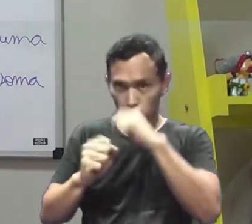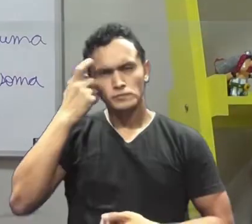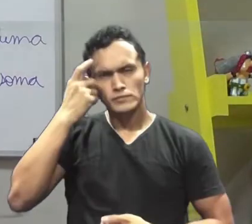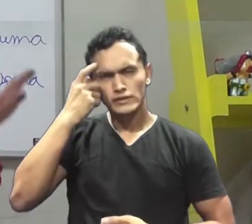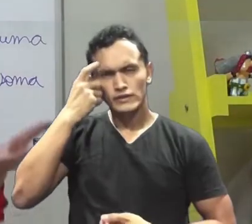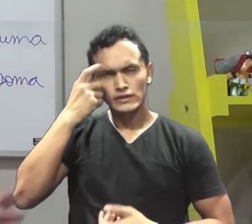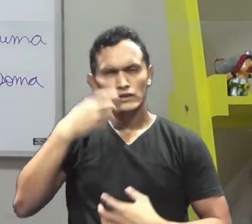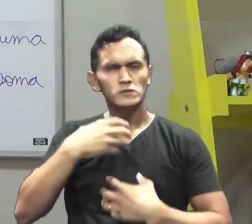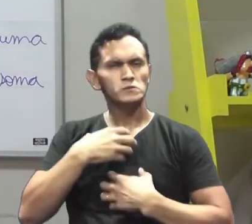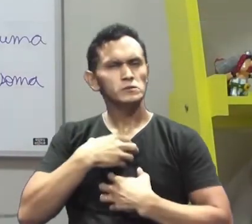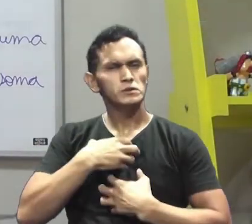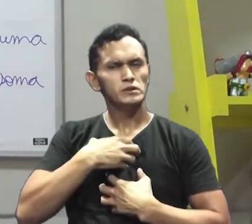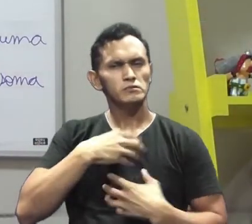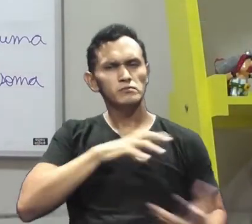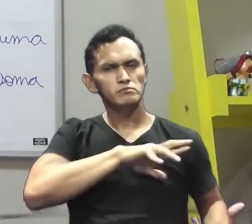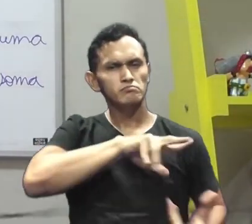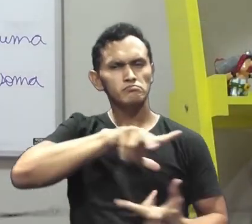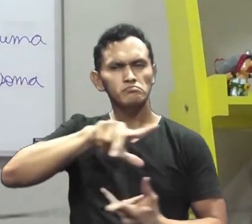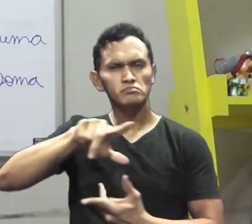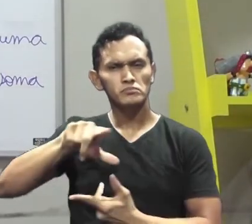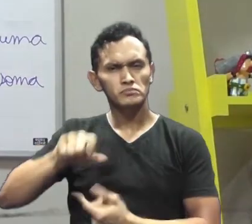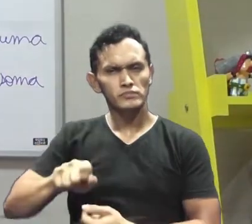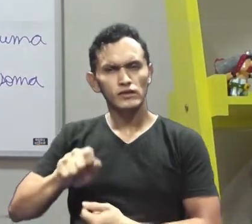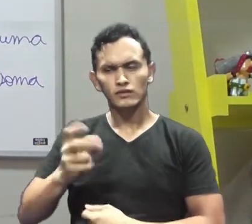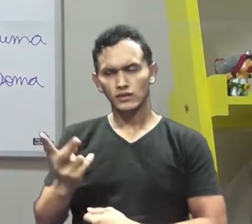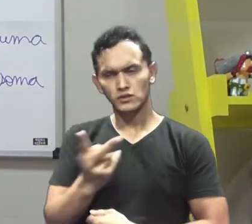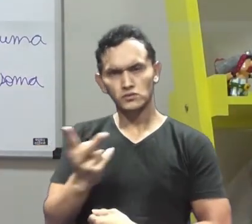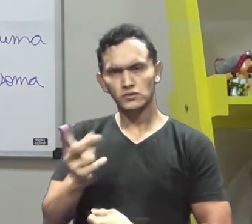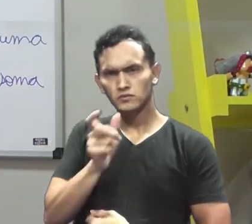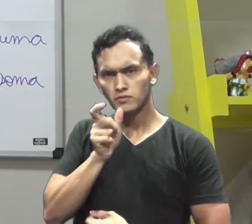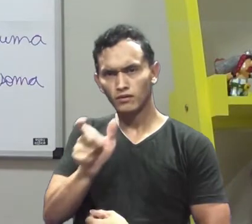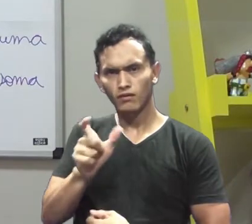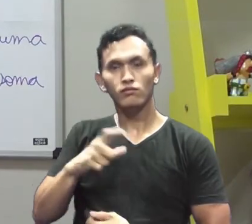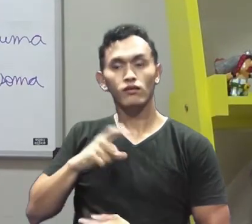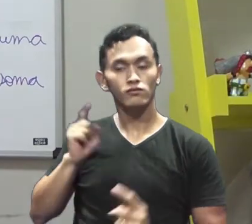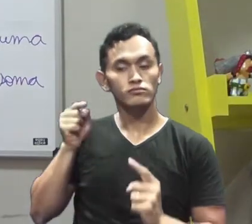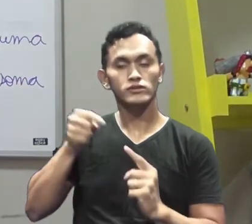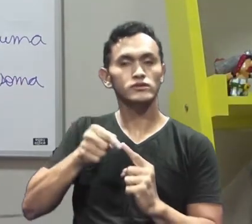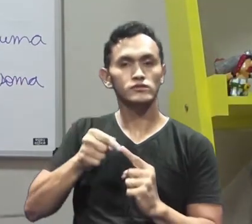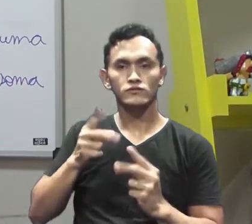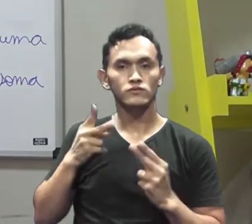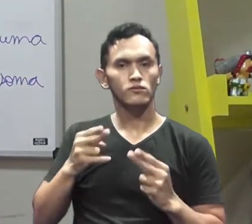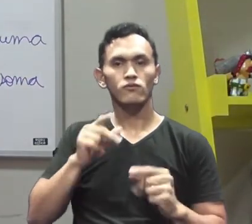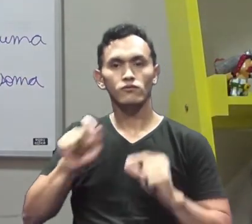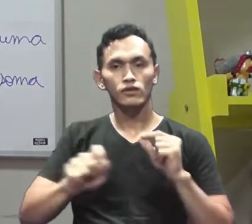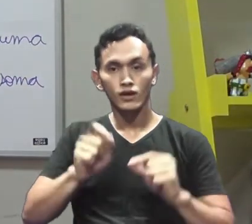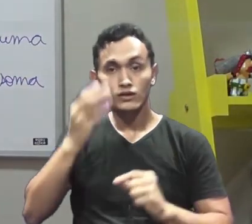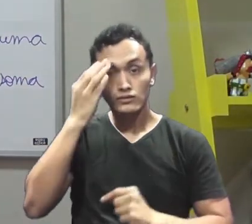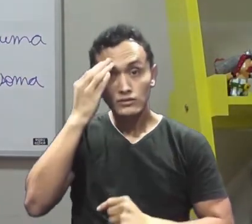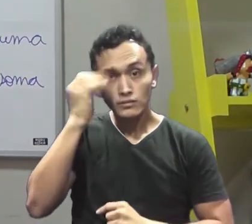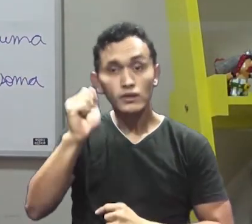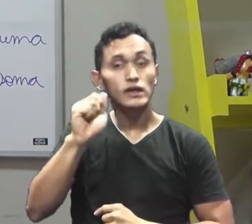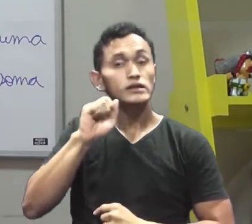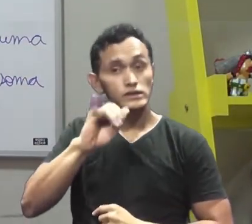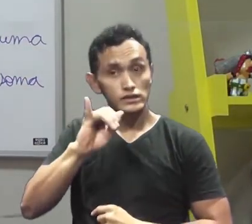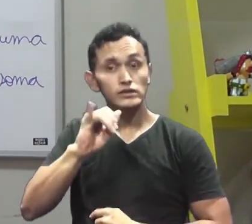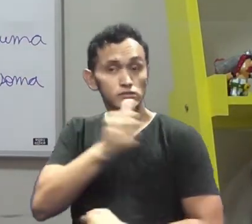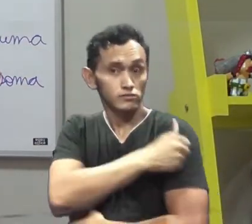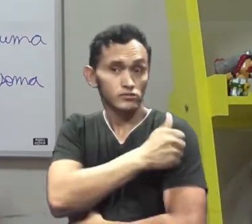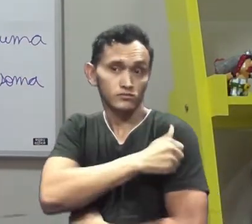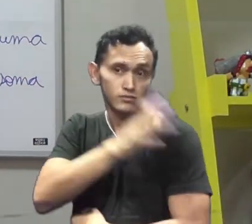mais globalizada nessas duas palavras, elas têm o mesmo objetivo, que é saber se o aluno